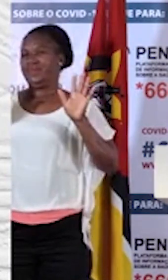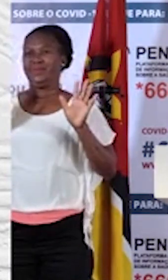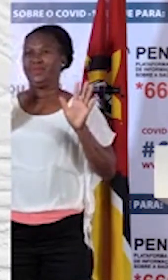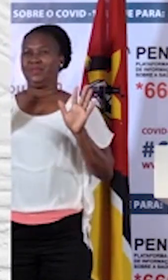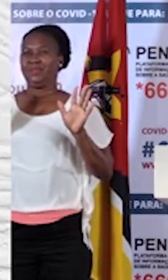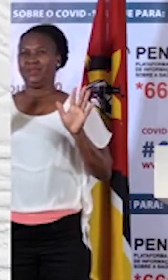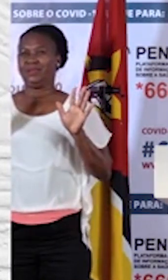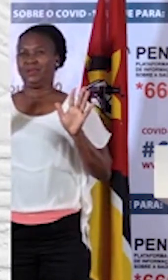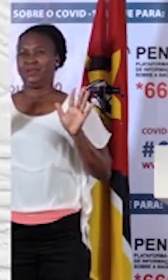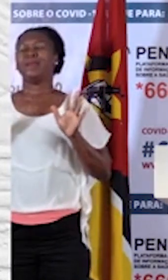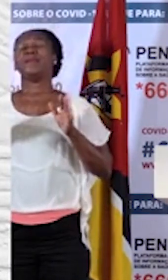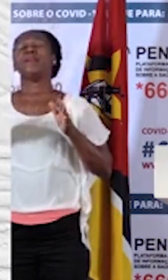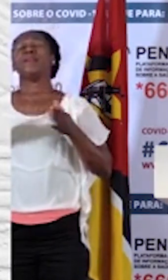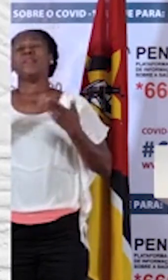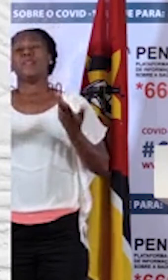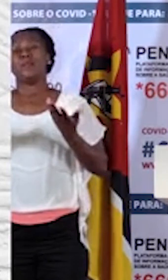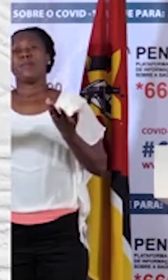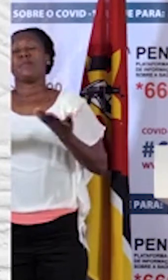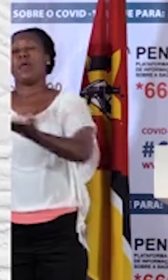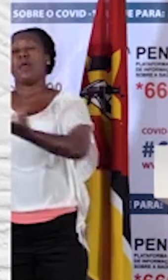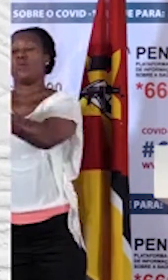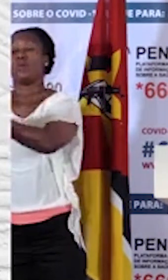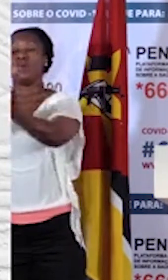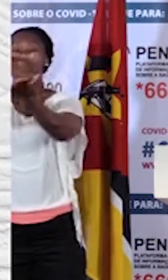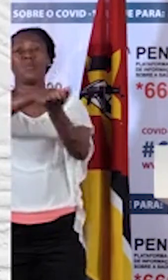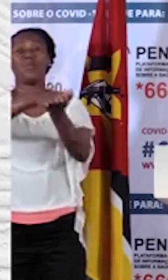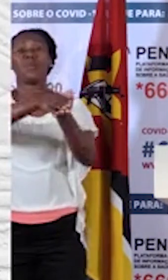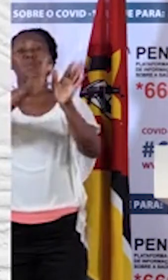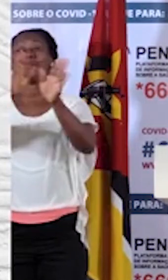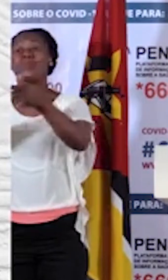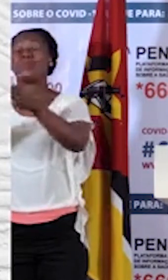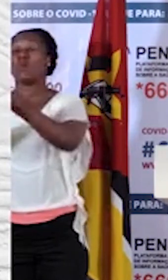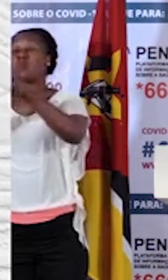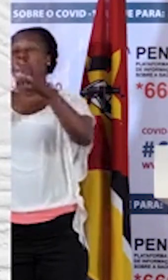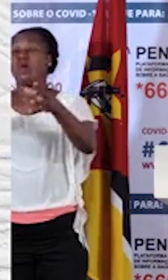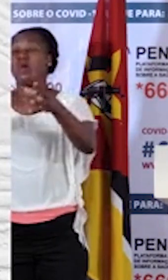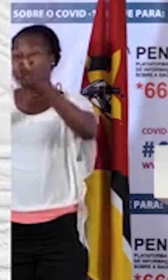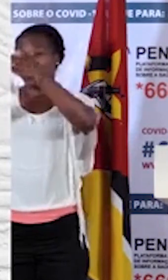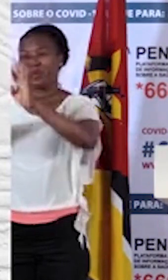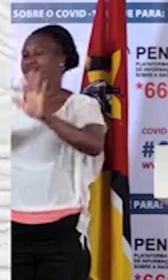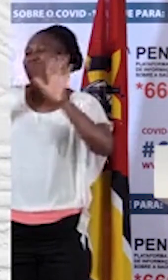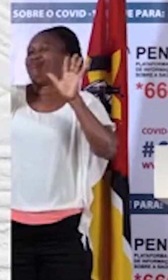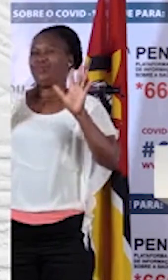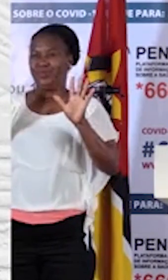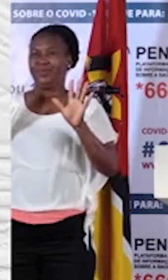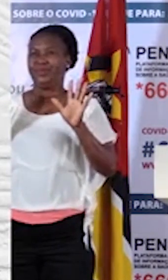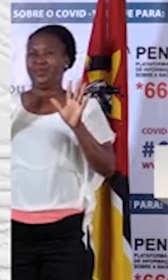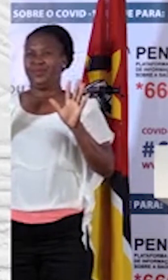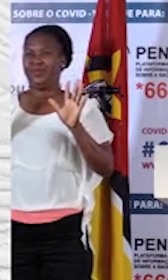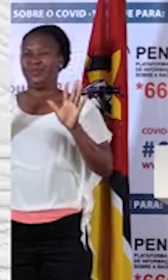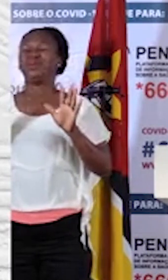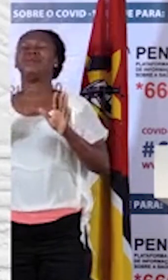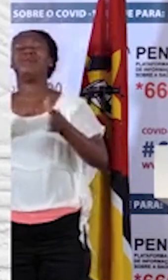e evitarmos estarmos nos locais com muita gente. Portanto,